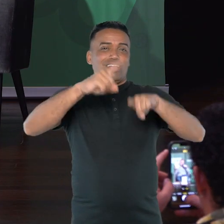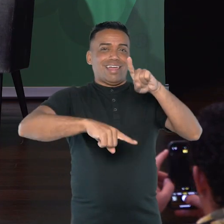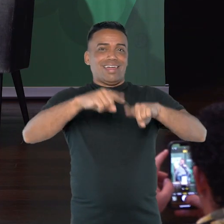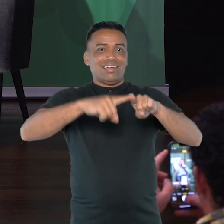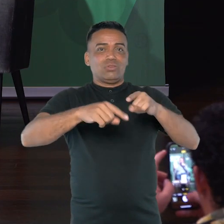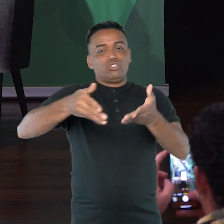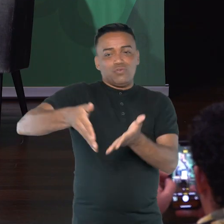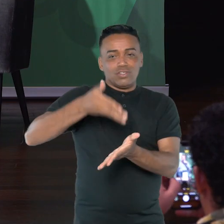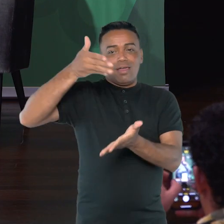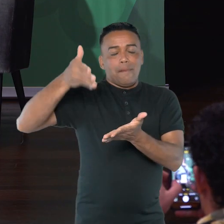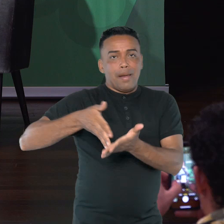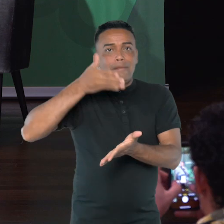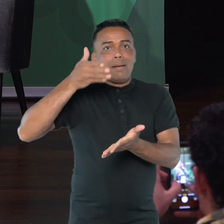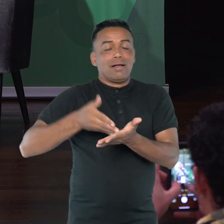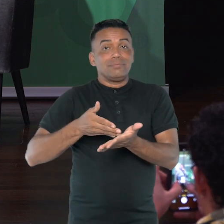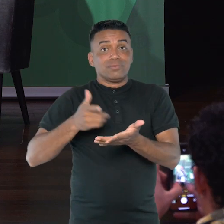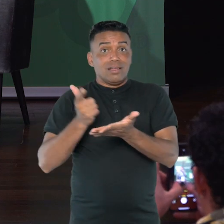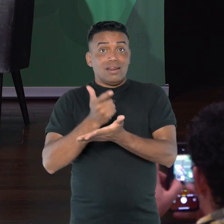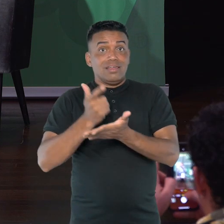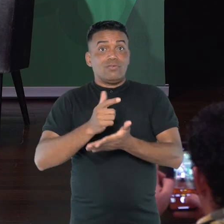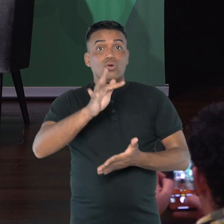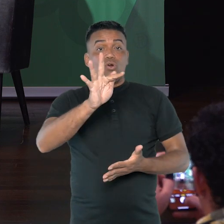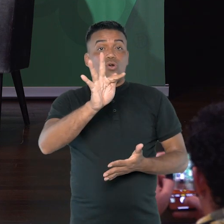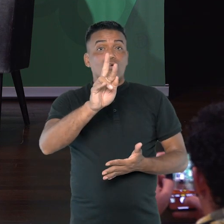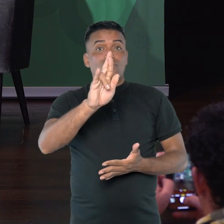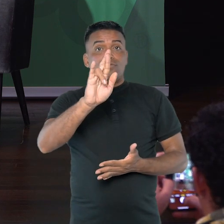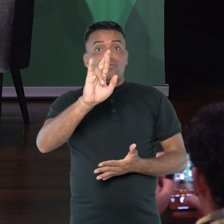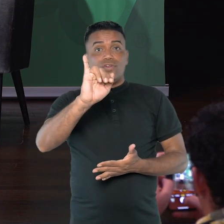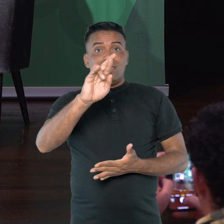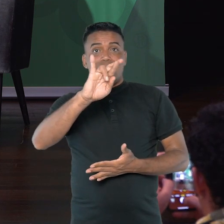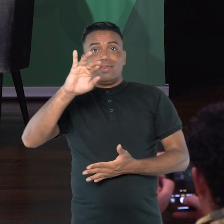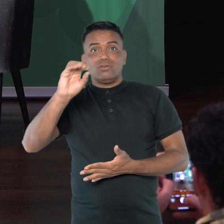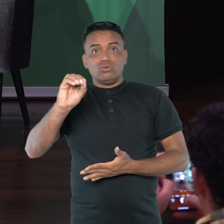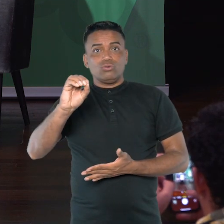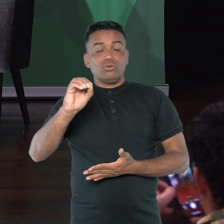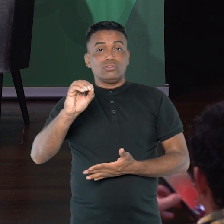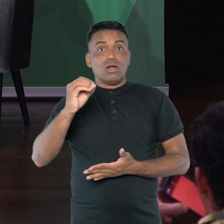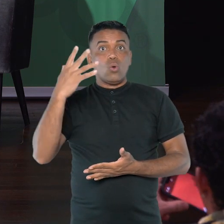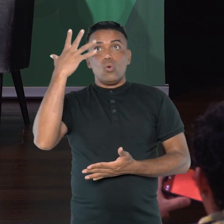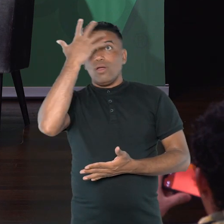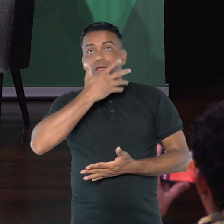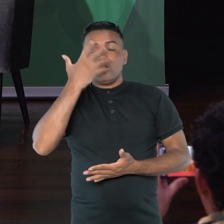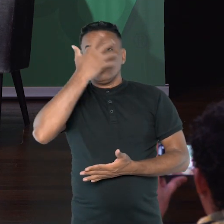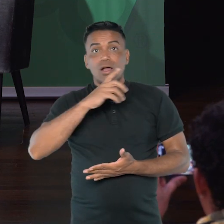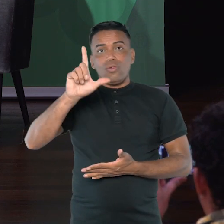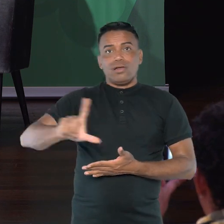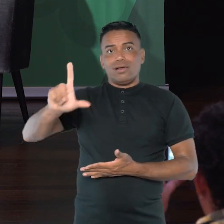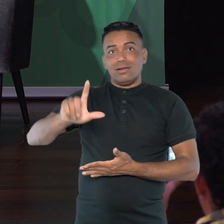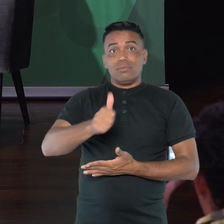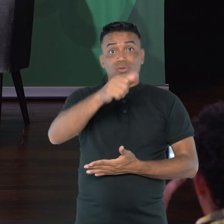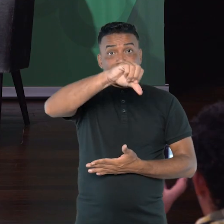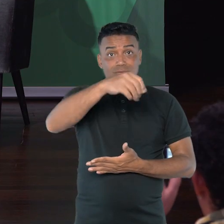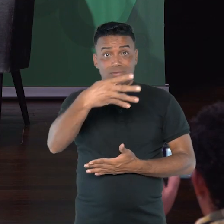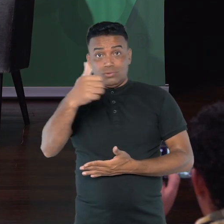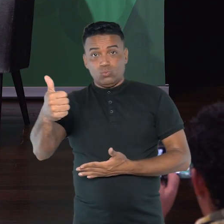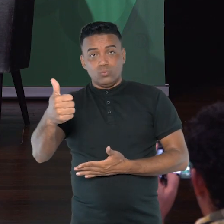de manuseio. Esse livro do Frieiro chama-se A Ilusão Literária, e essa é a 2ª edição, de 1941.